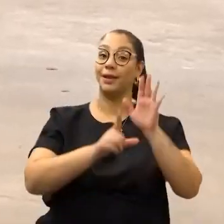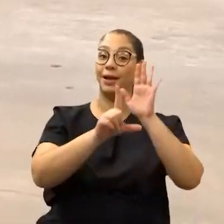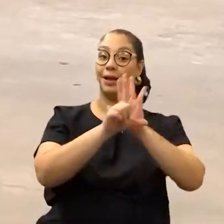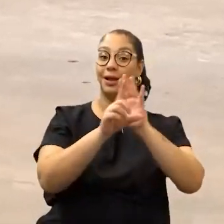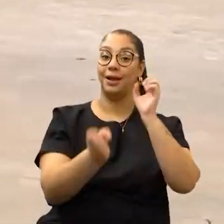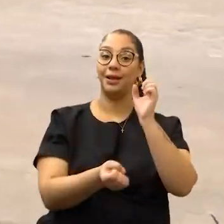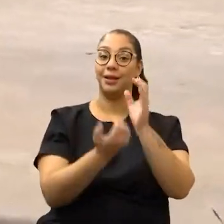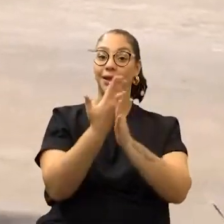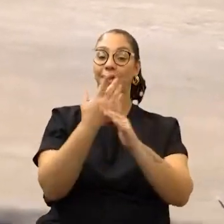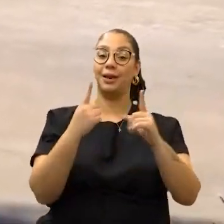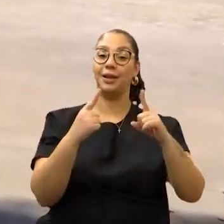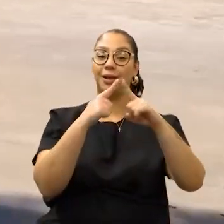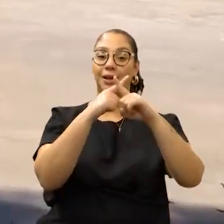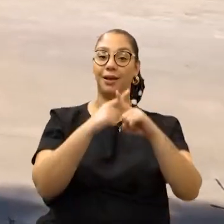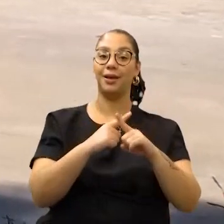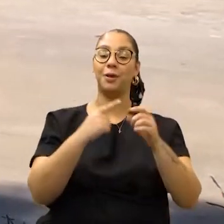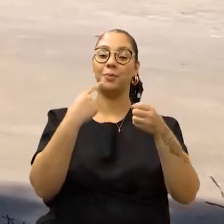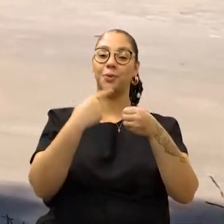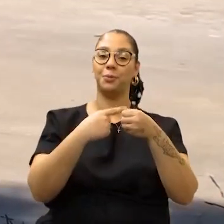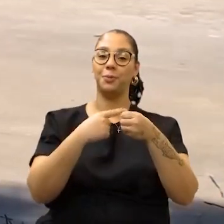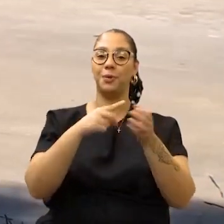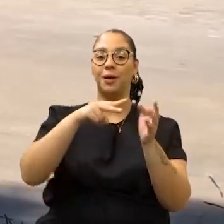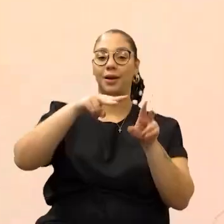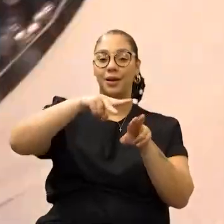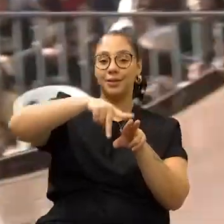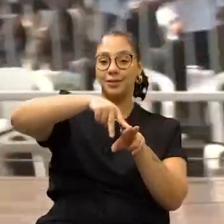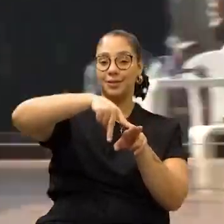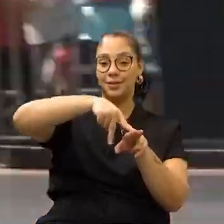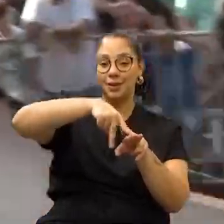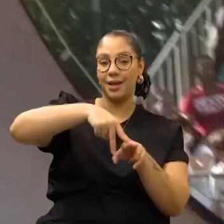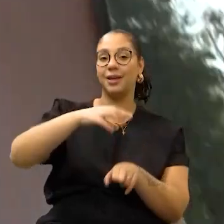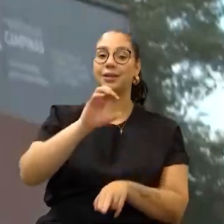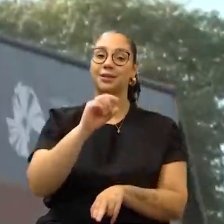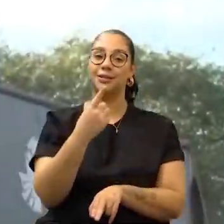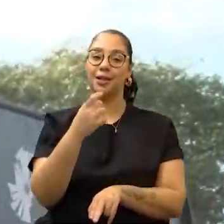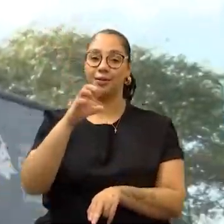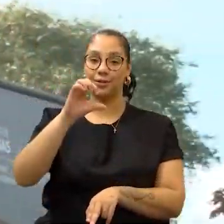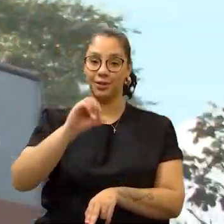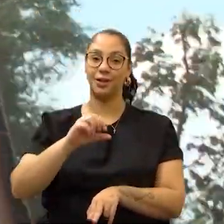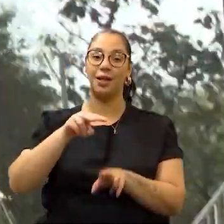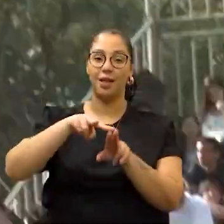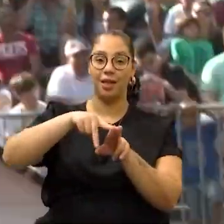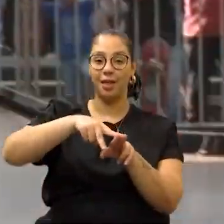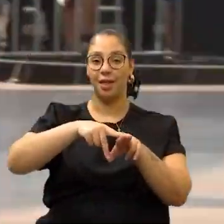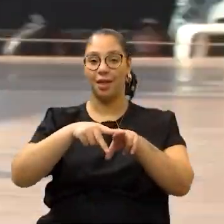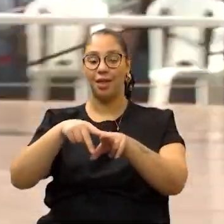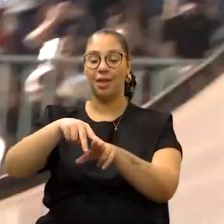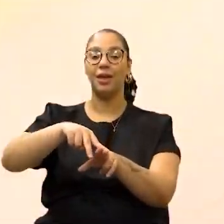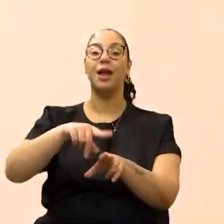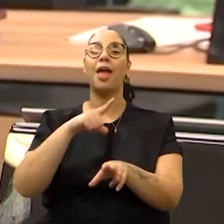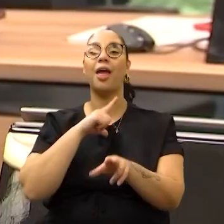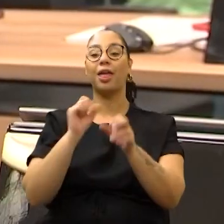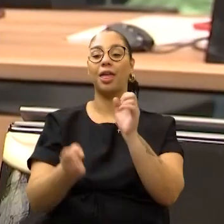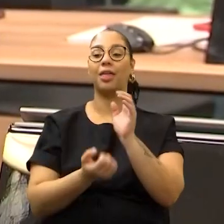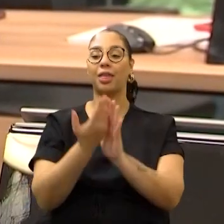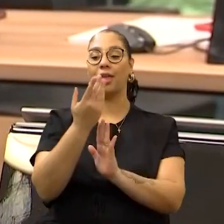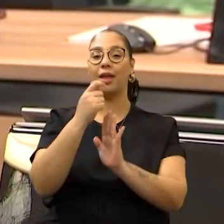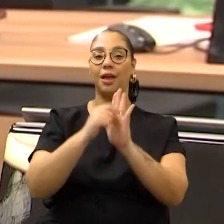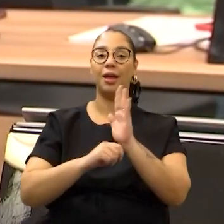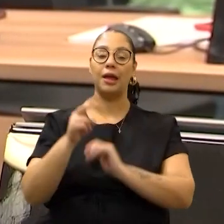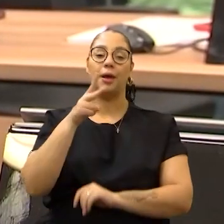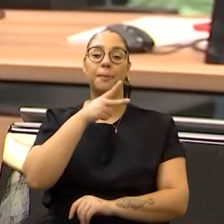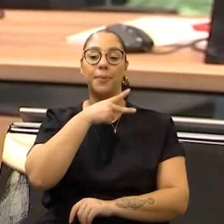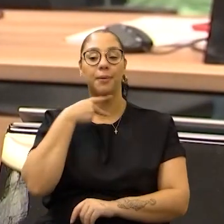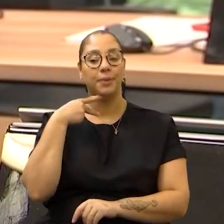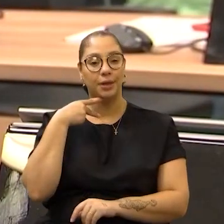A lei que cria o Campeonato Municipal de Skate 019 Skateboard Júnior Contest é de autoria do